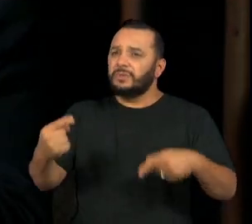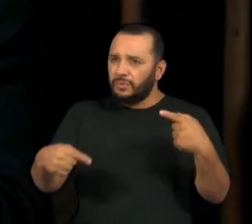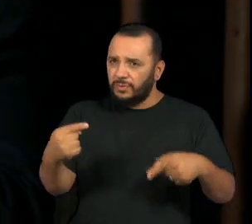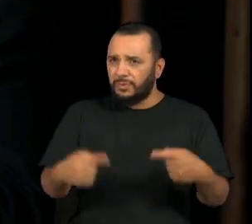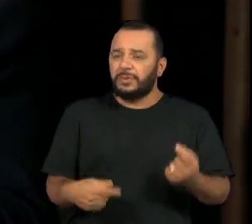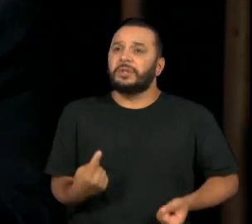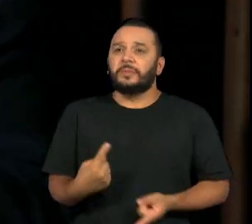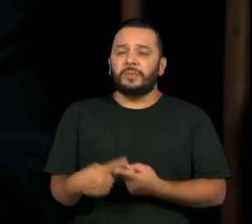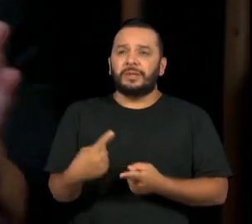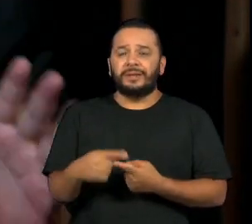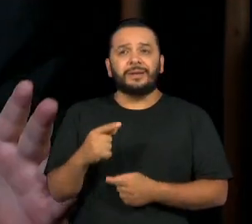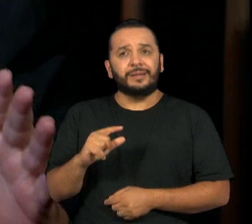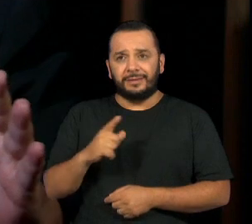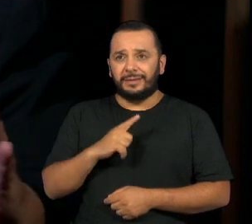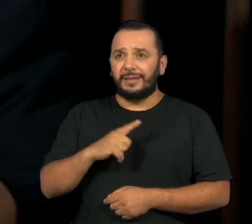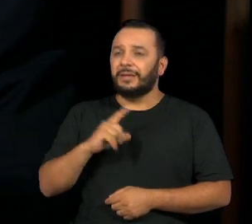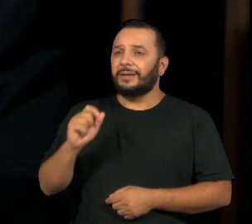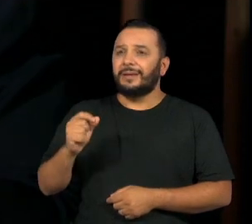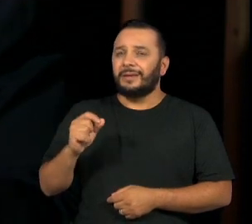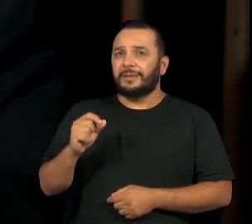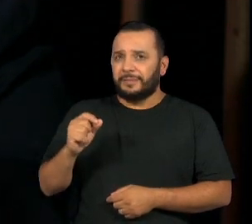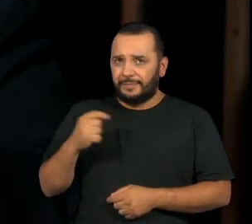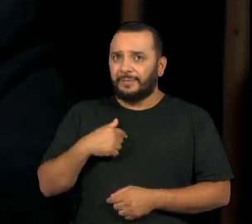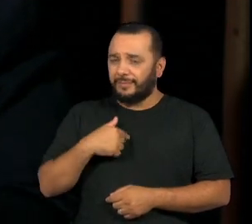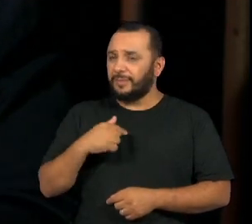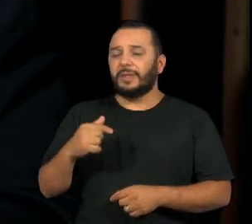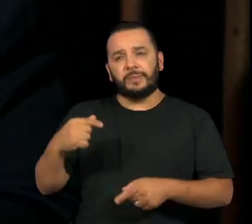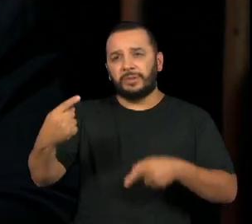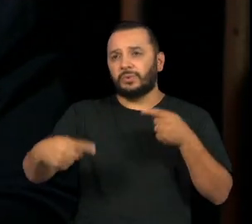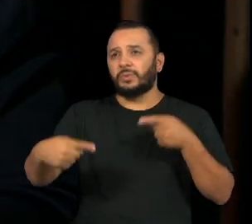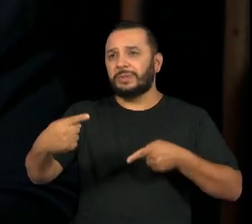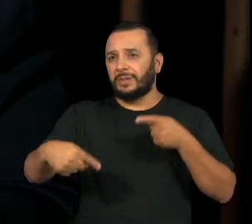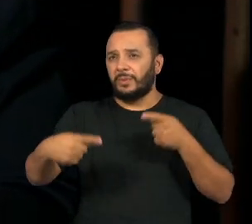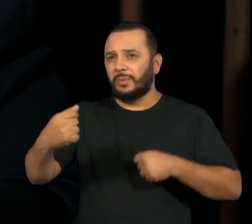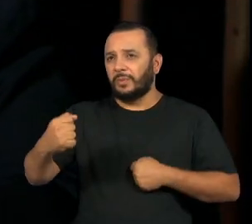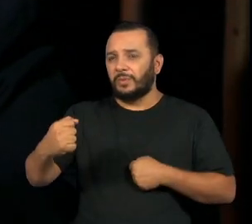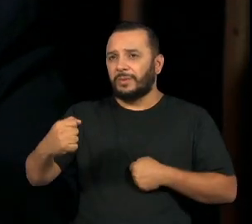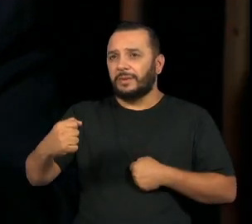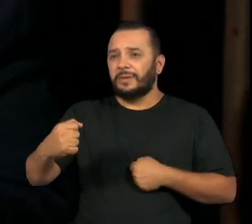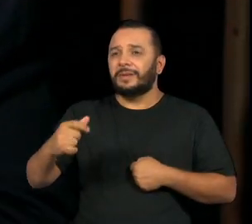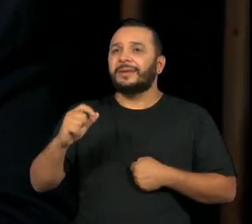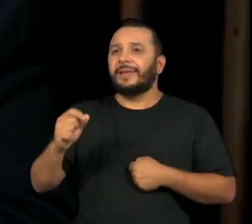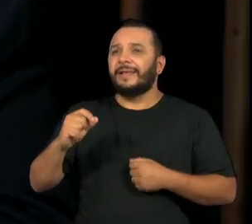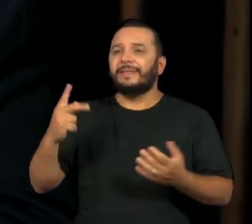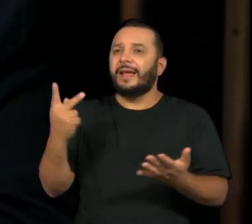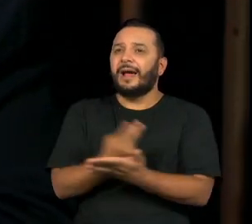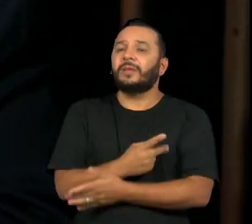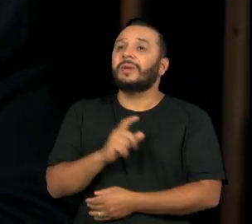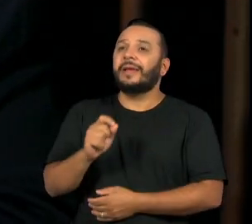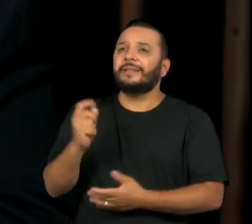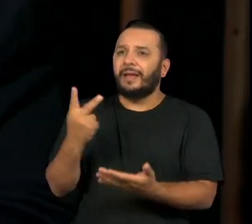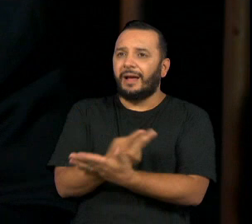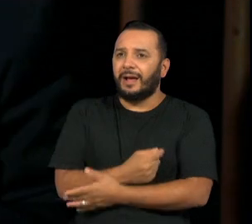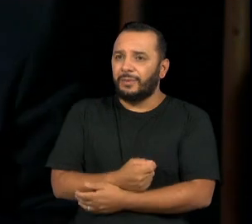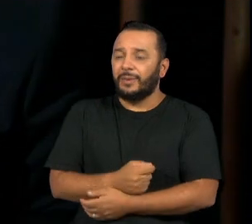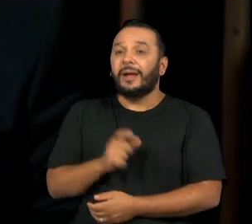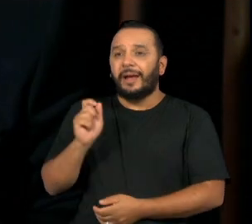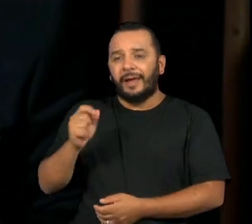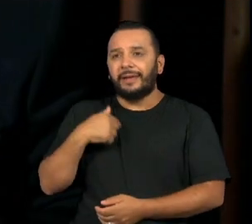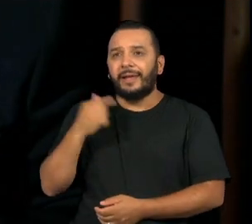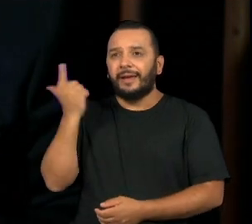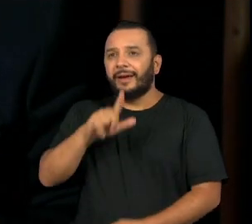tem uma coisa linda que ninguém sacou. Numa discussão, quem está errado é quem